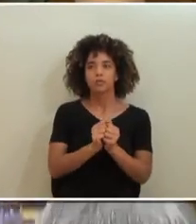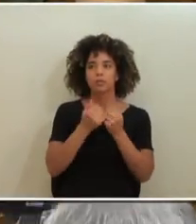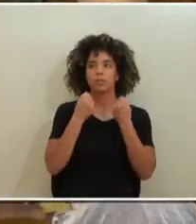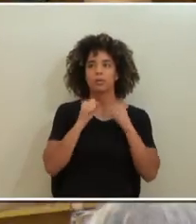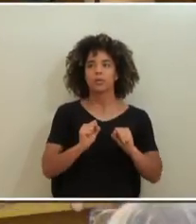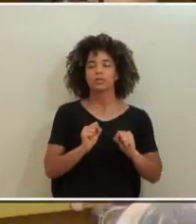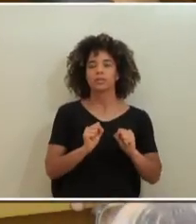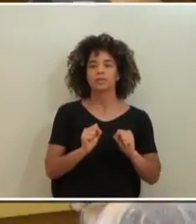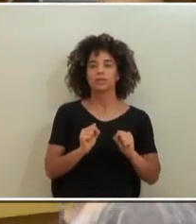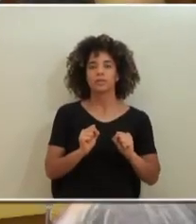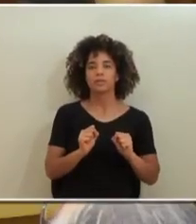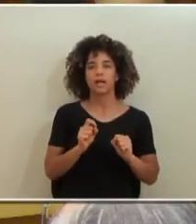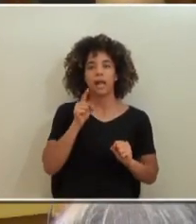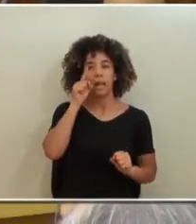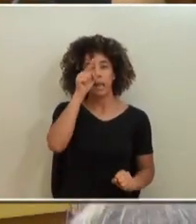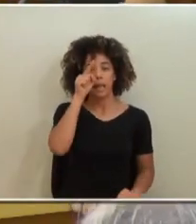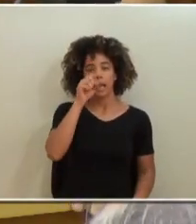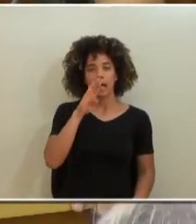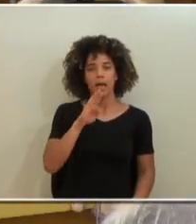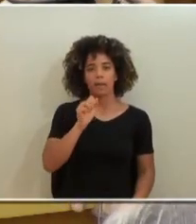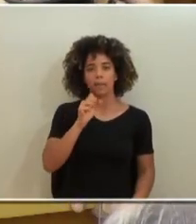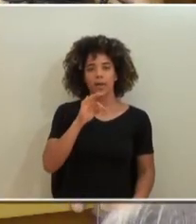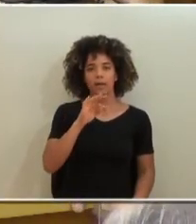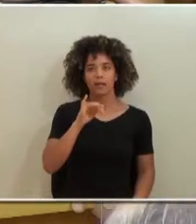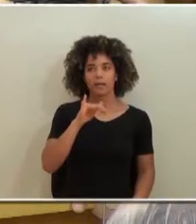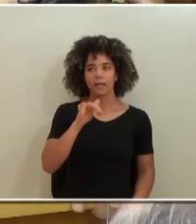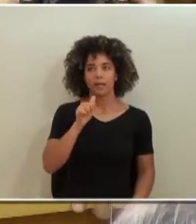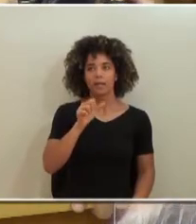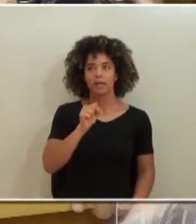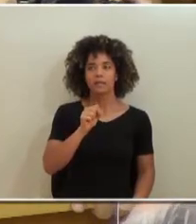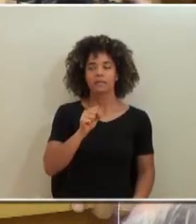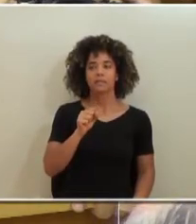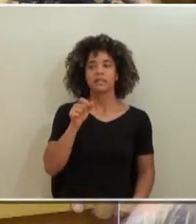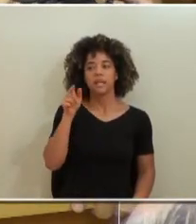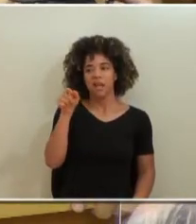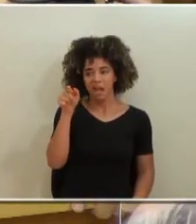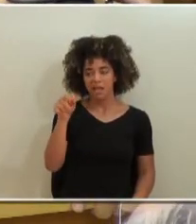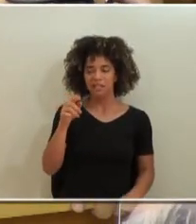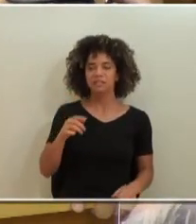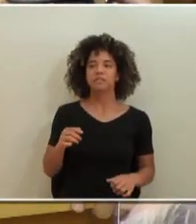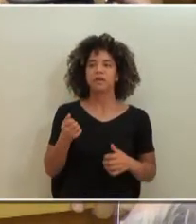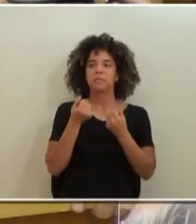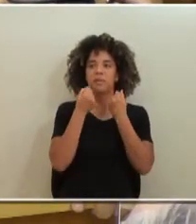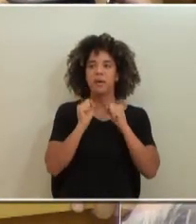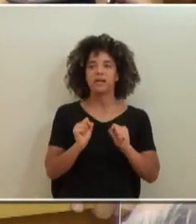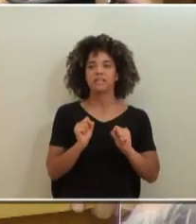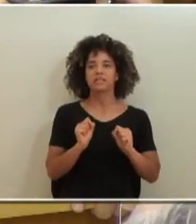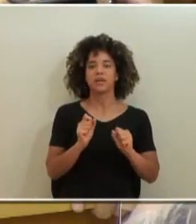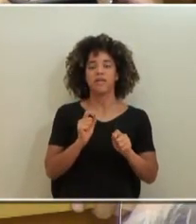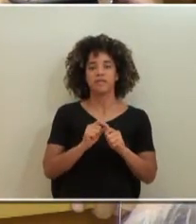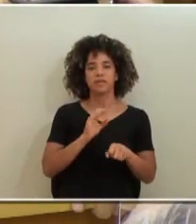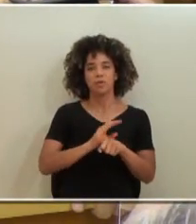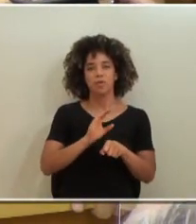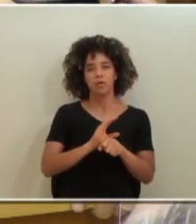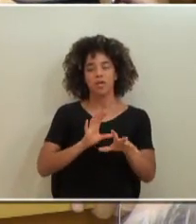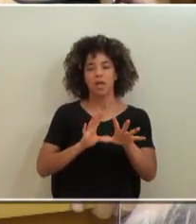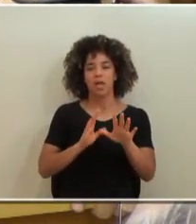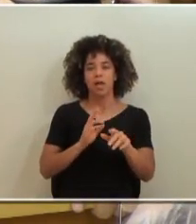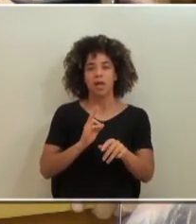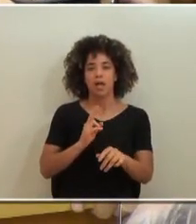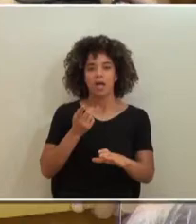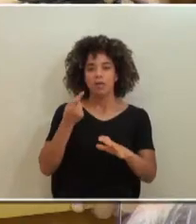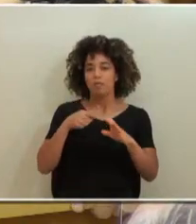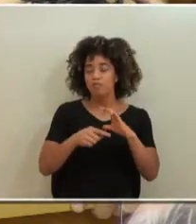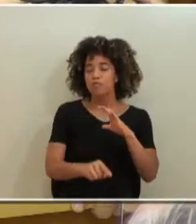Calito, inclusive, e Kiko, meu assessor pessoal, e fiz o avançado em